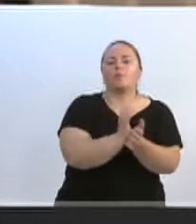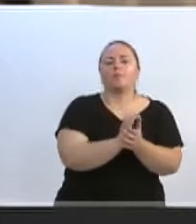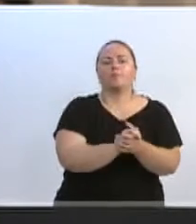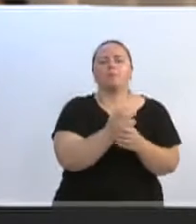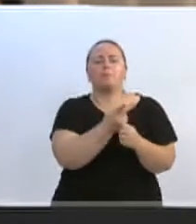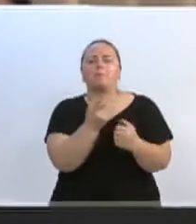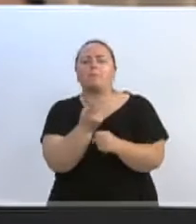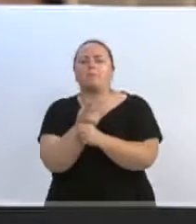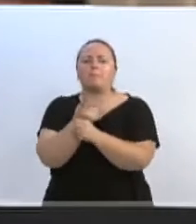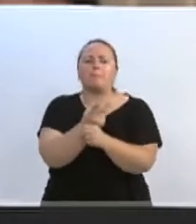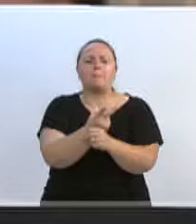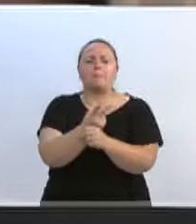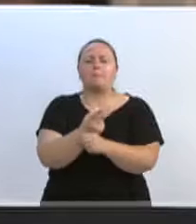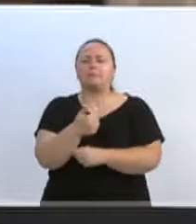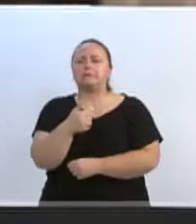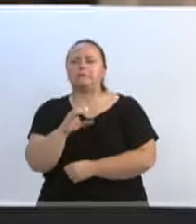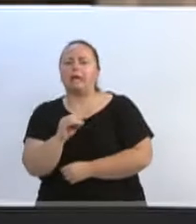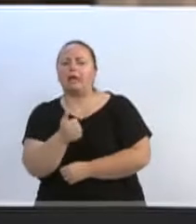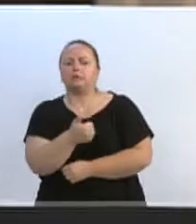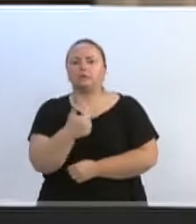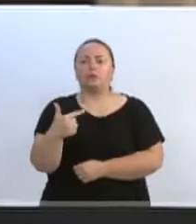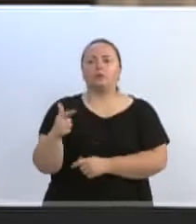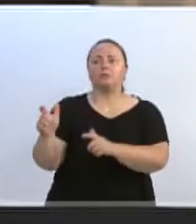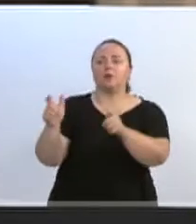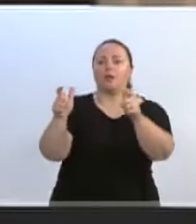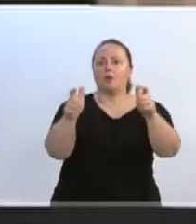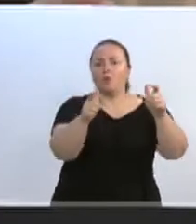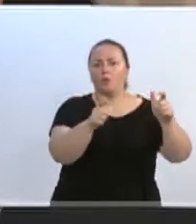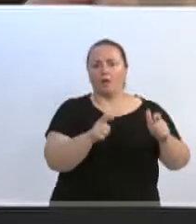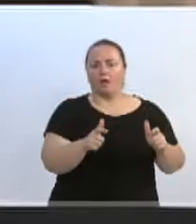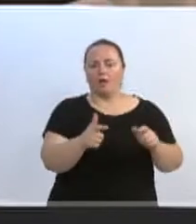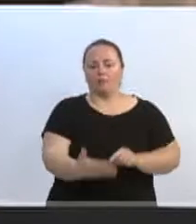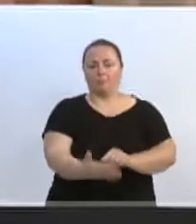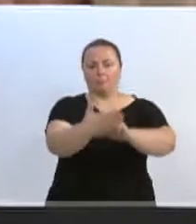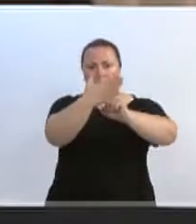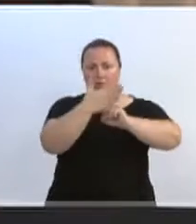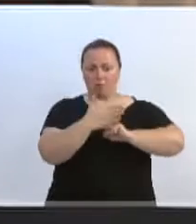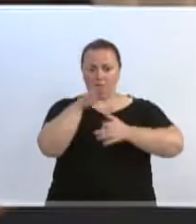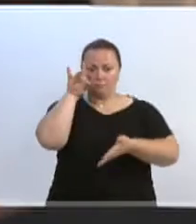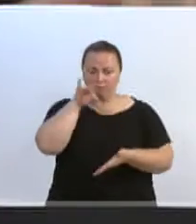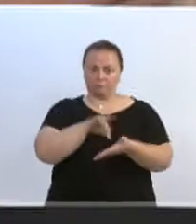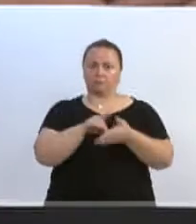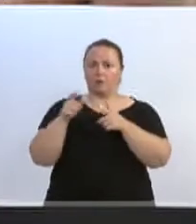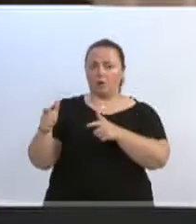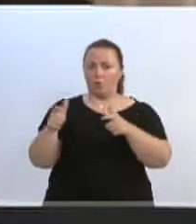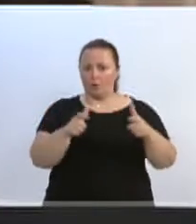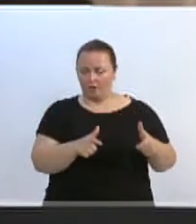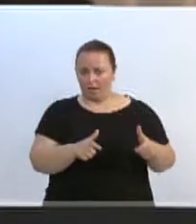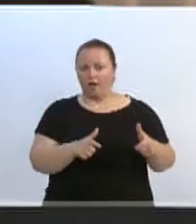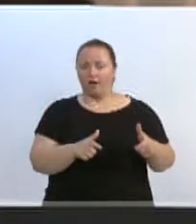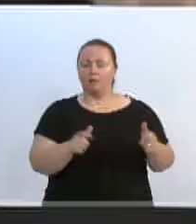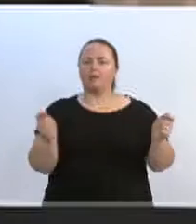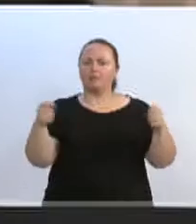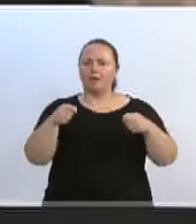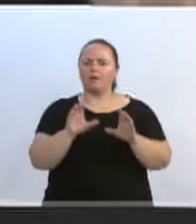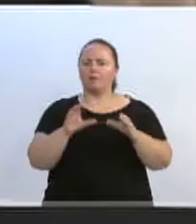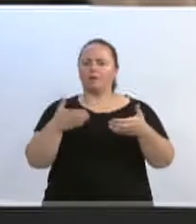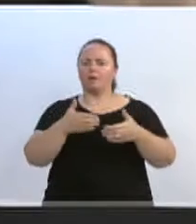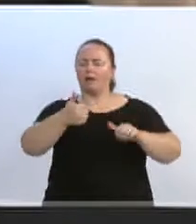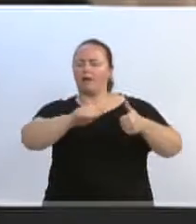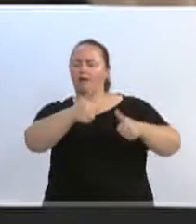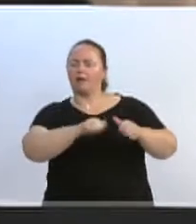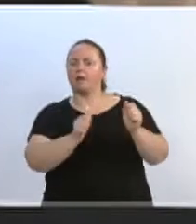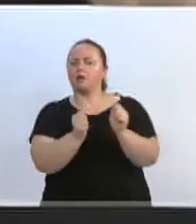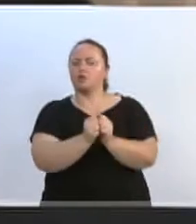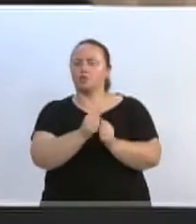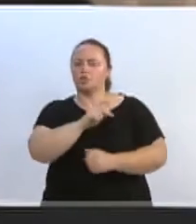locais que tenham condições de abrigar a casa, traga a situação real desses locais para que a comissão possa analisar junto com o